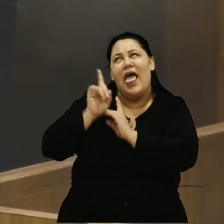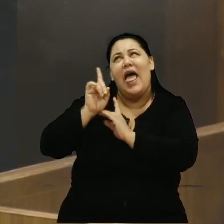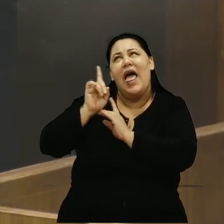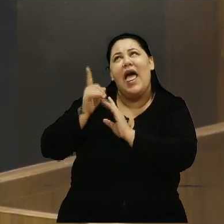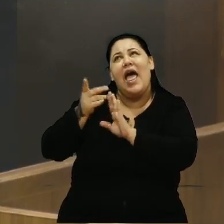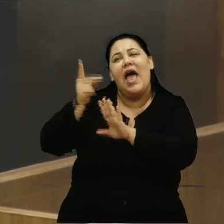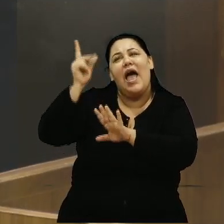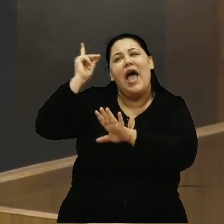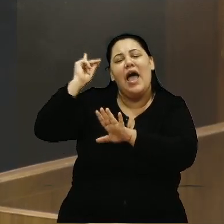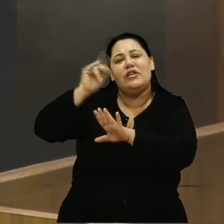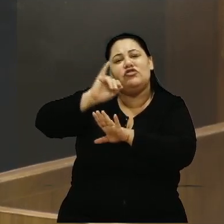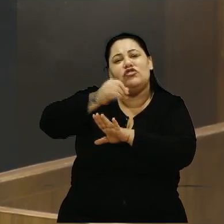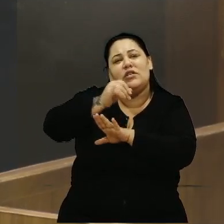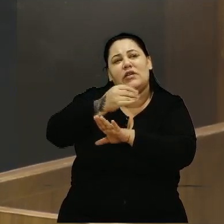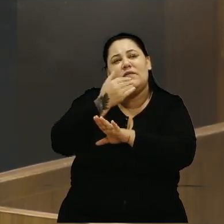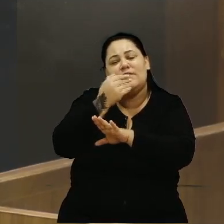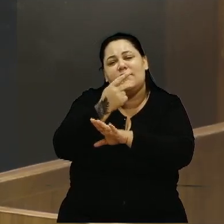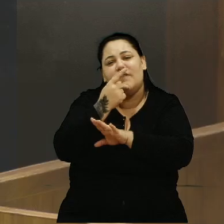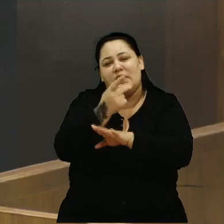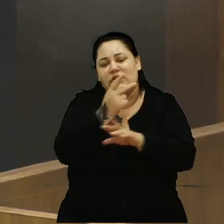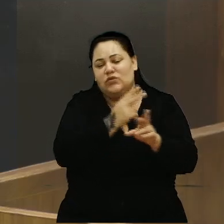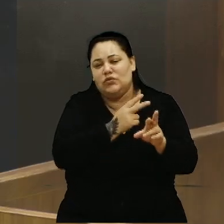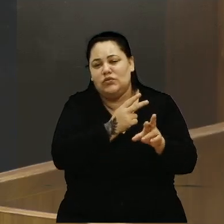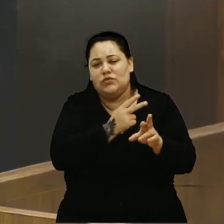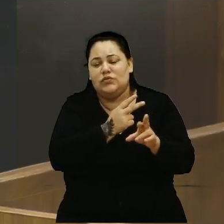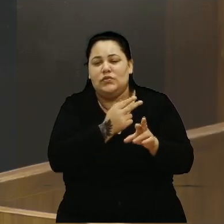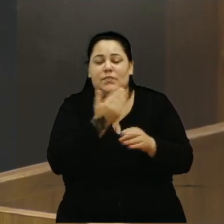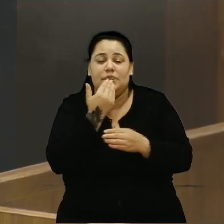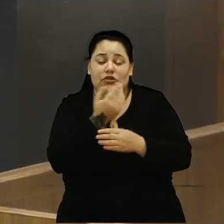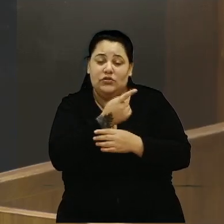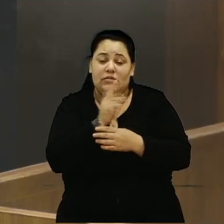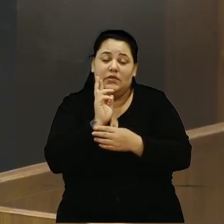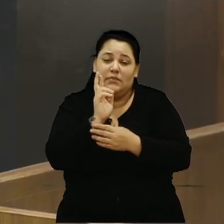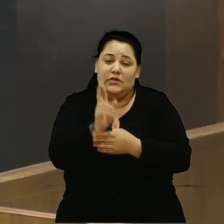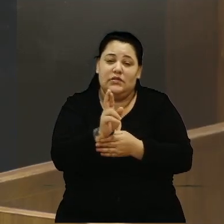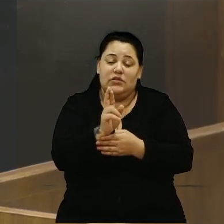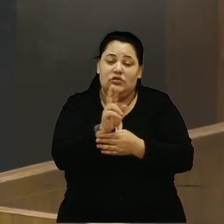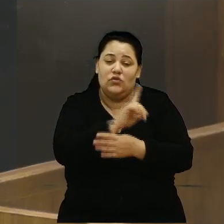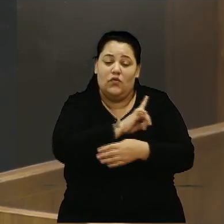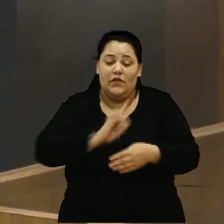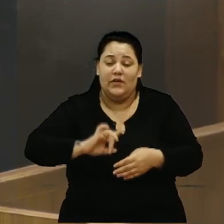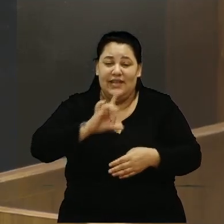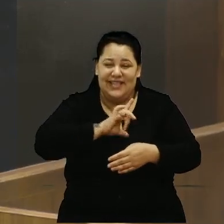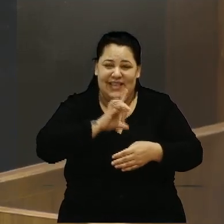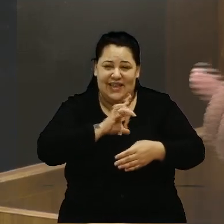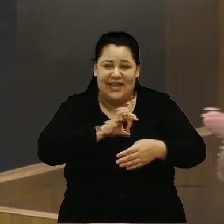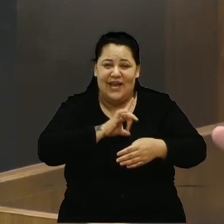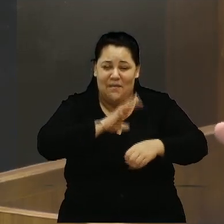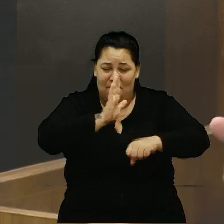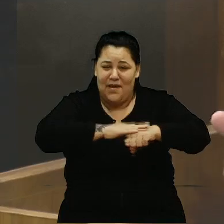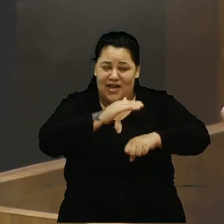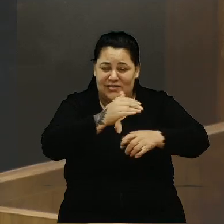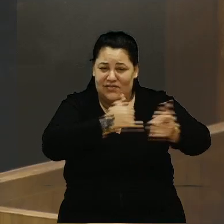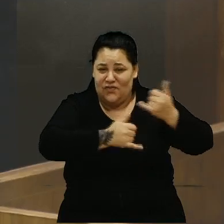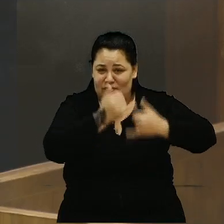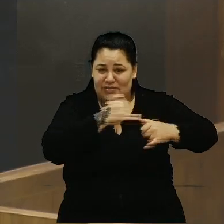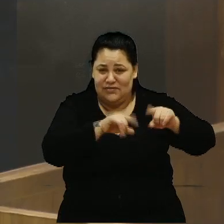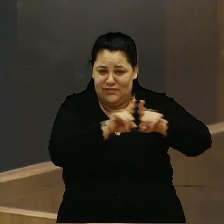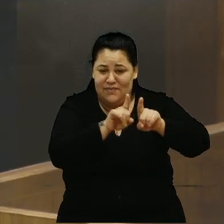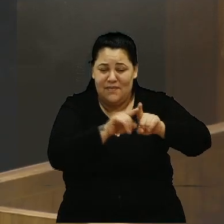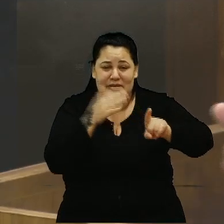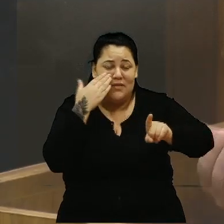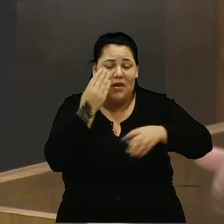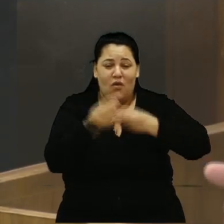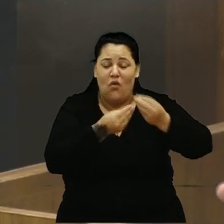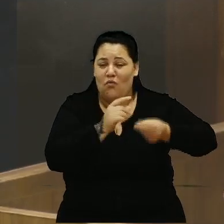disso e pedindo, inclusive, eu peço dos representantes do governo que tragam mais informação para a gente saber por onde começar